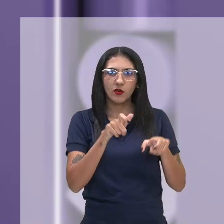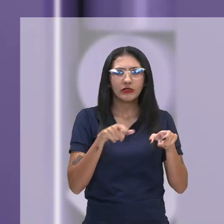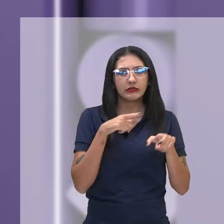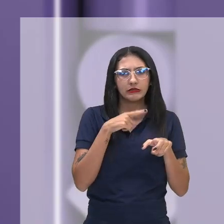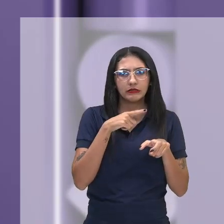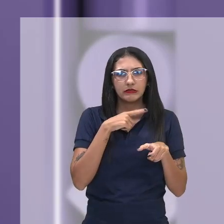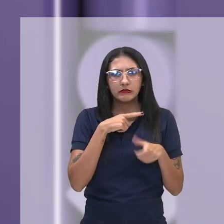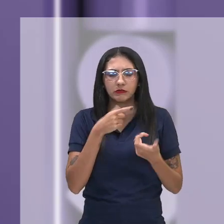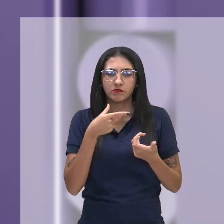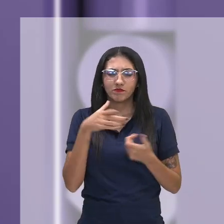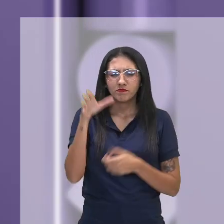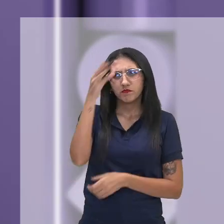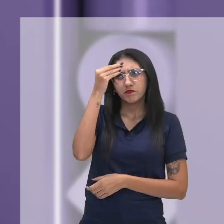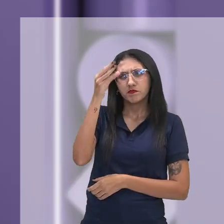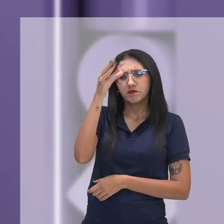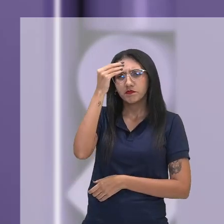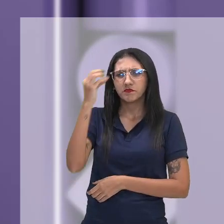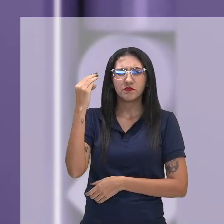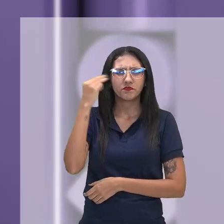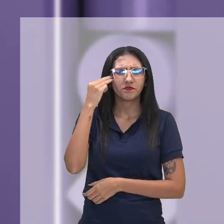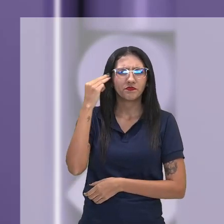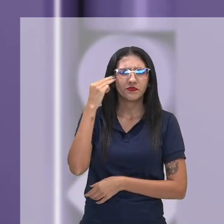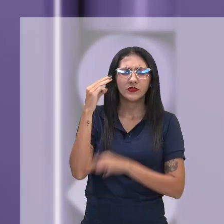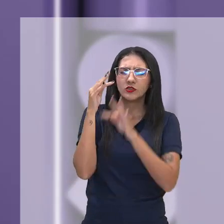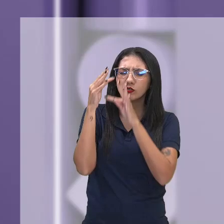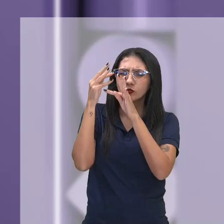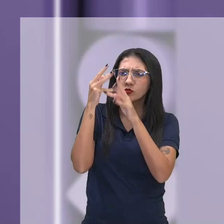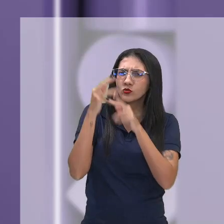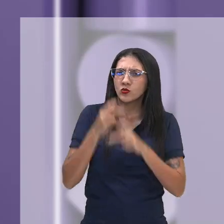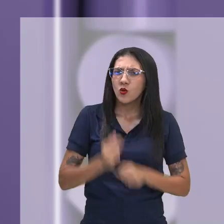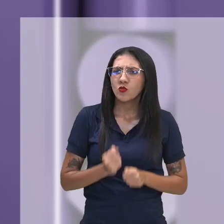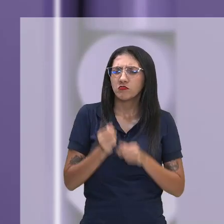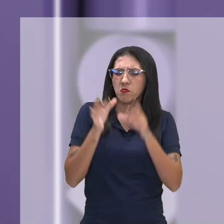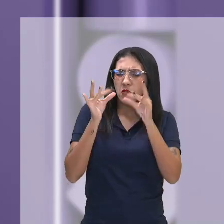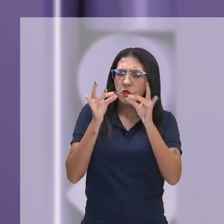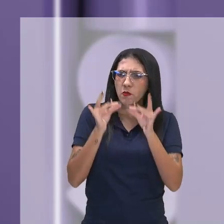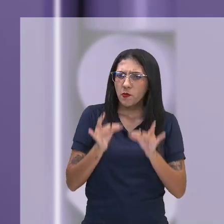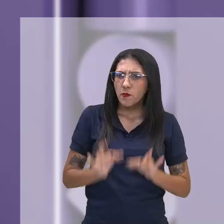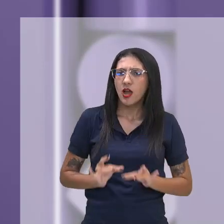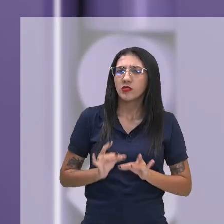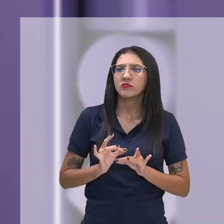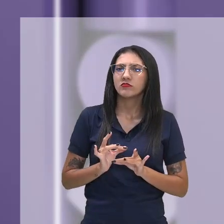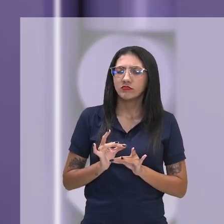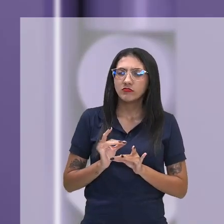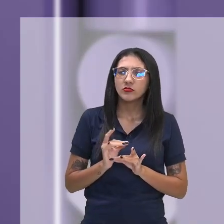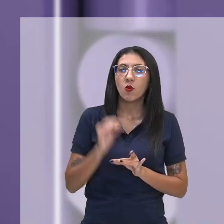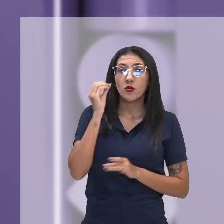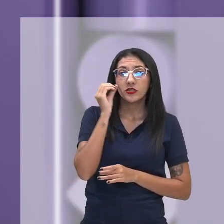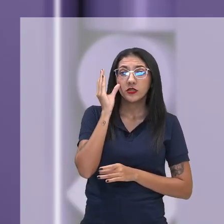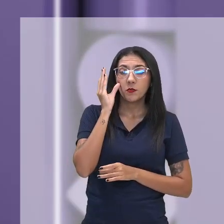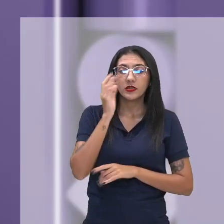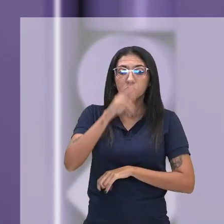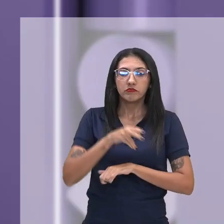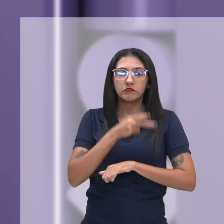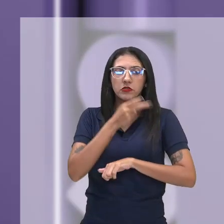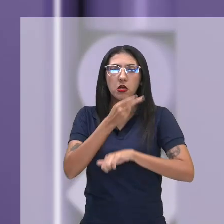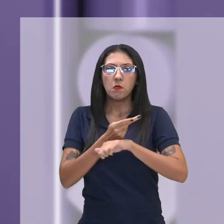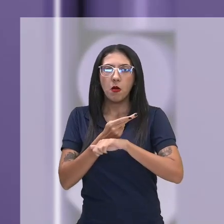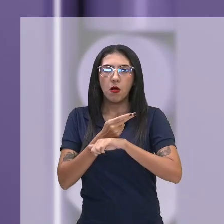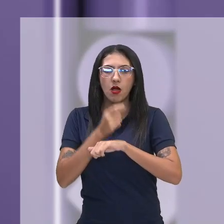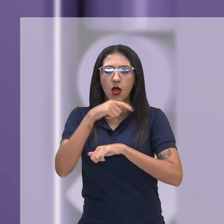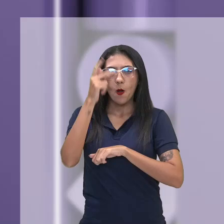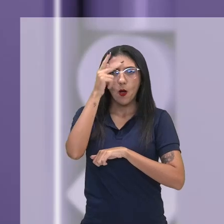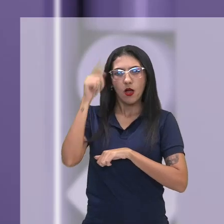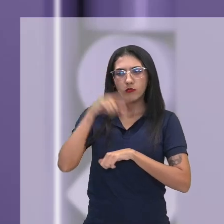guardassem vivas na memória todos os ensinamentos e, ao transmitir oralmente, verbalmente esses